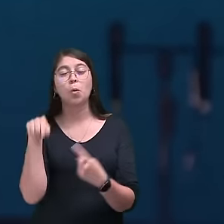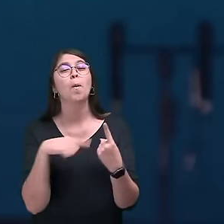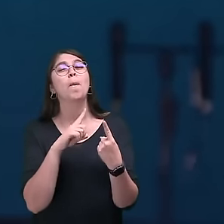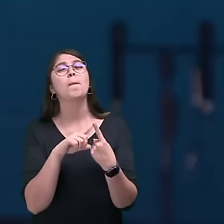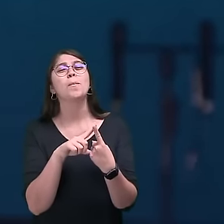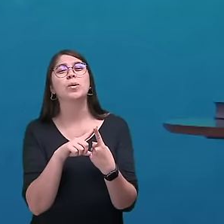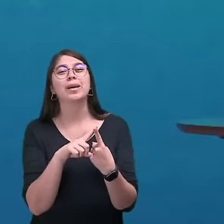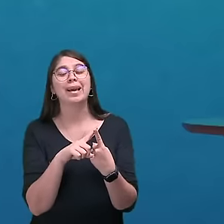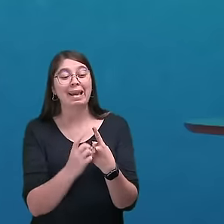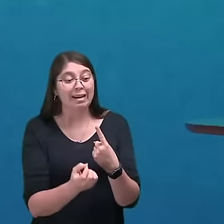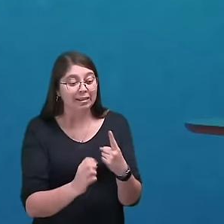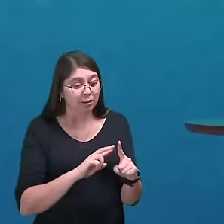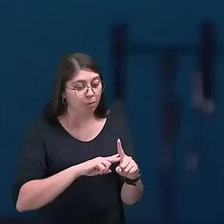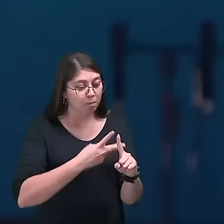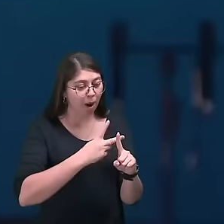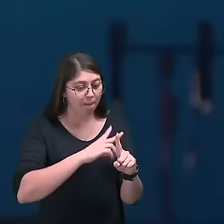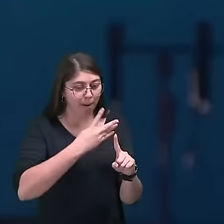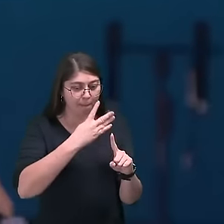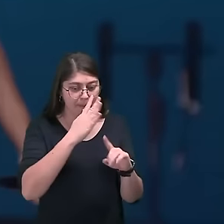se multiplicavam.